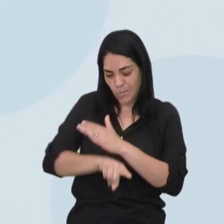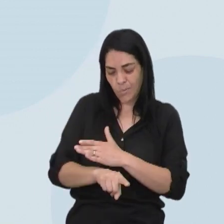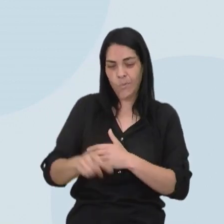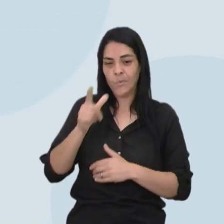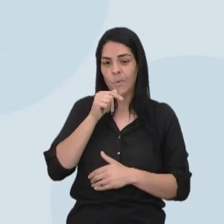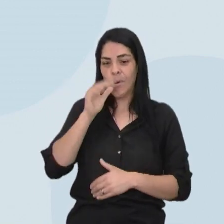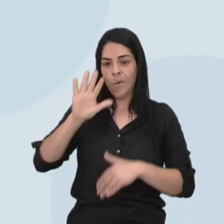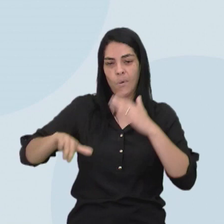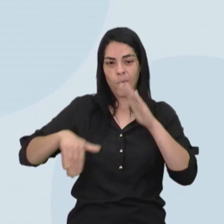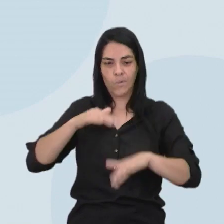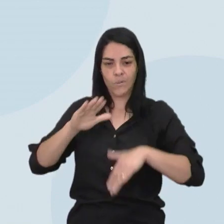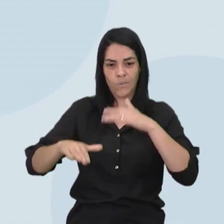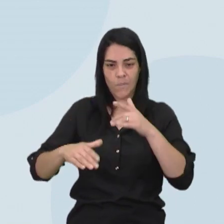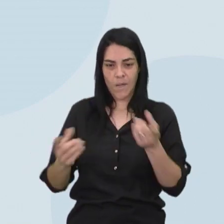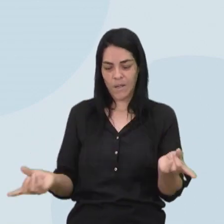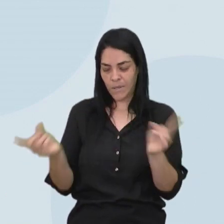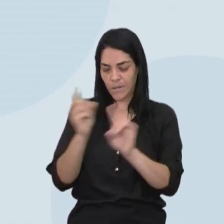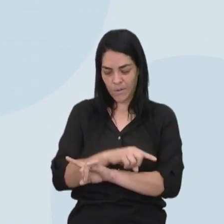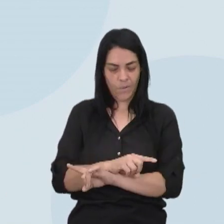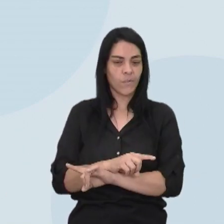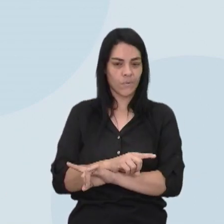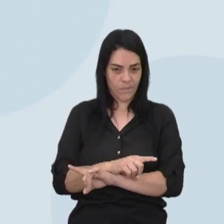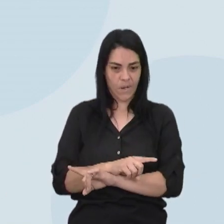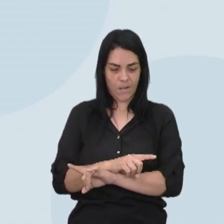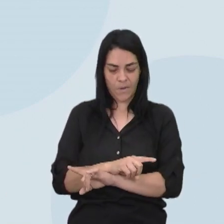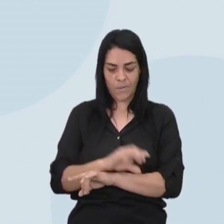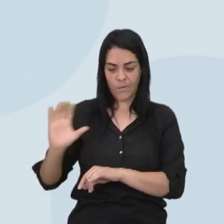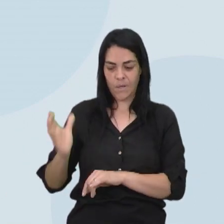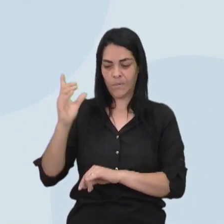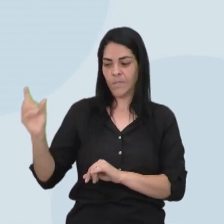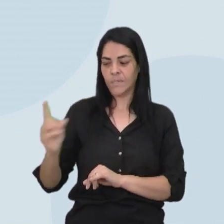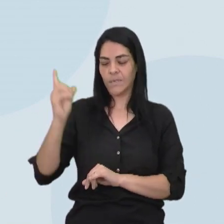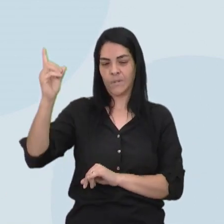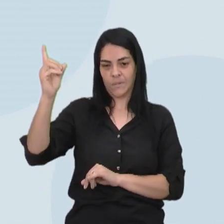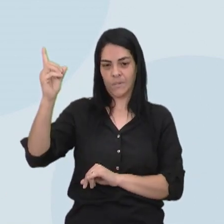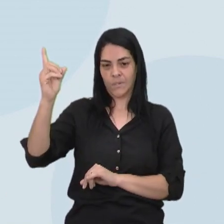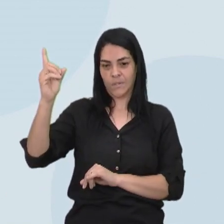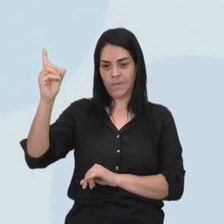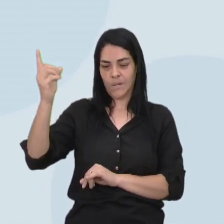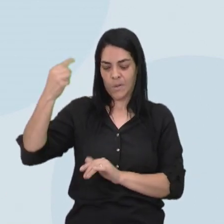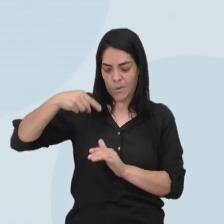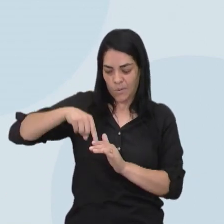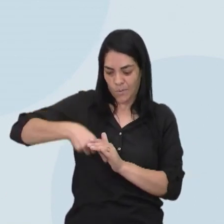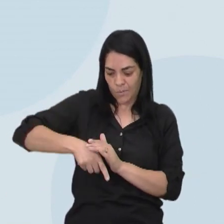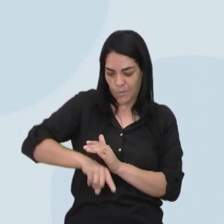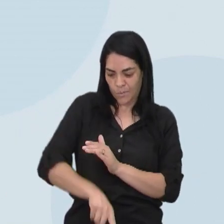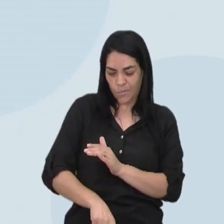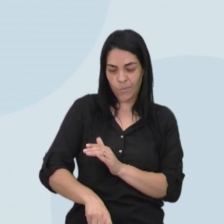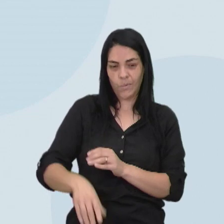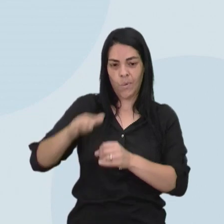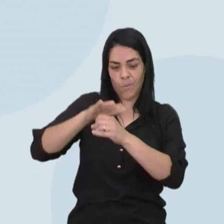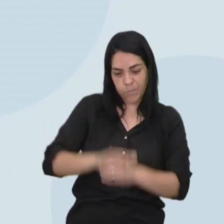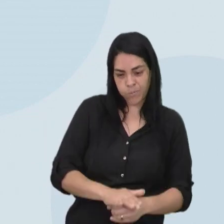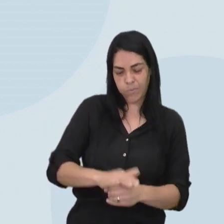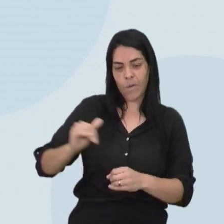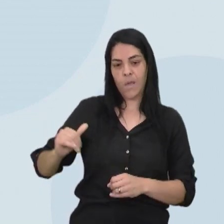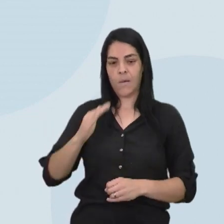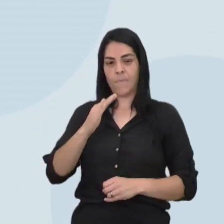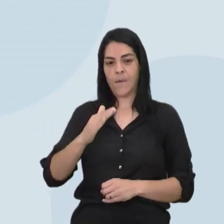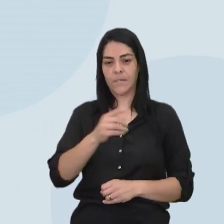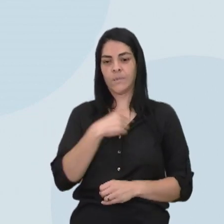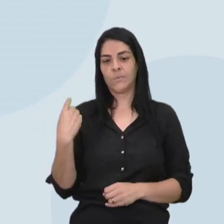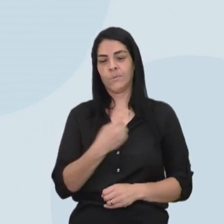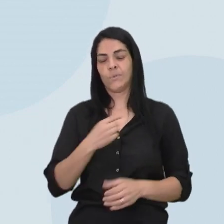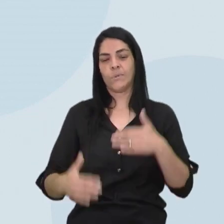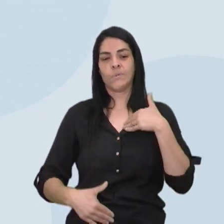é exatamente o inverso do que acontece nas alturas. Quanto mais fundo, maior a pressão no nosso corpo, tá